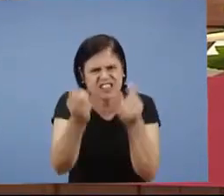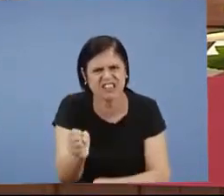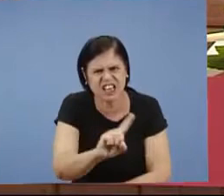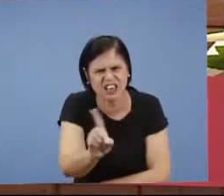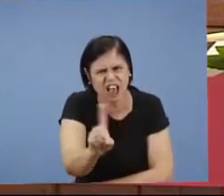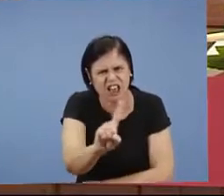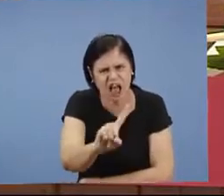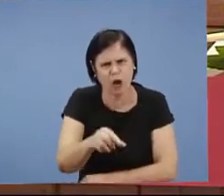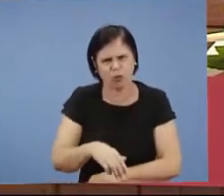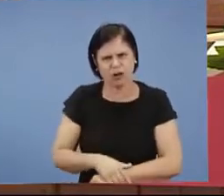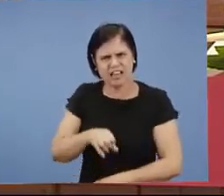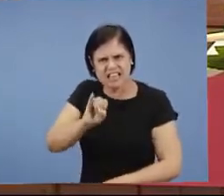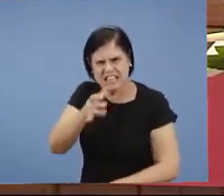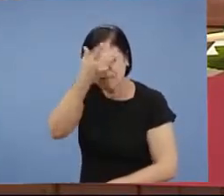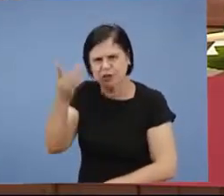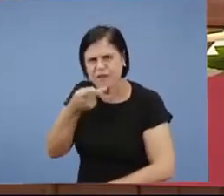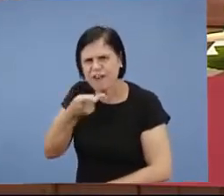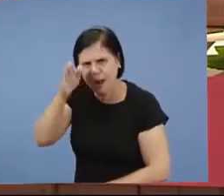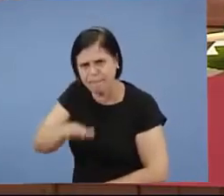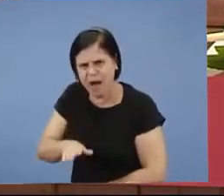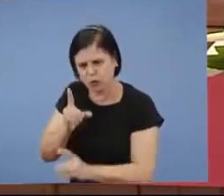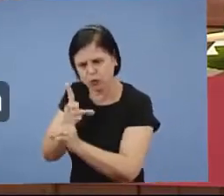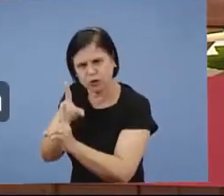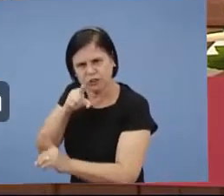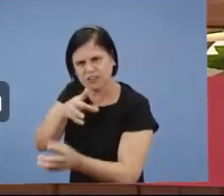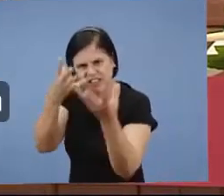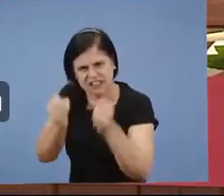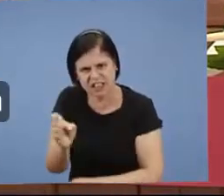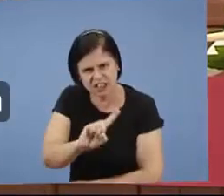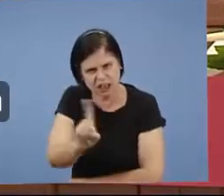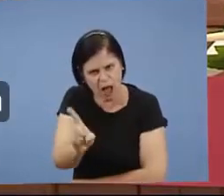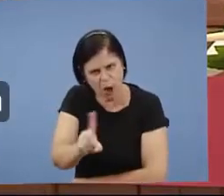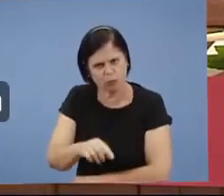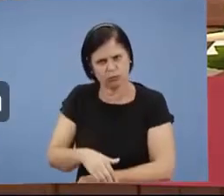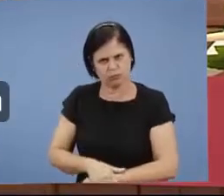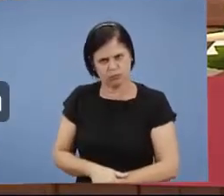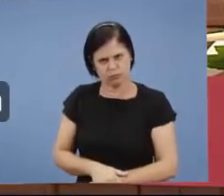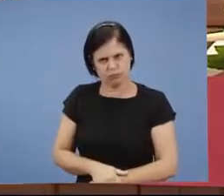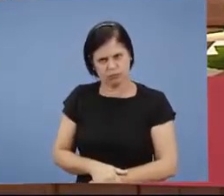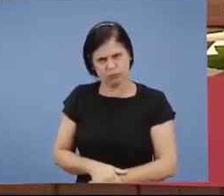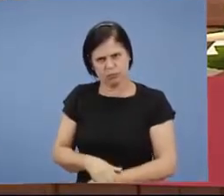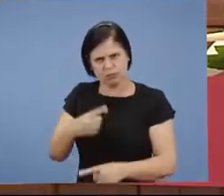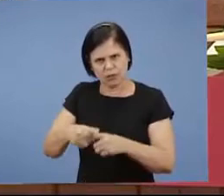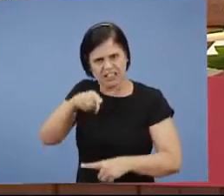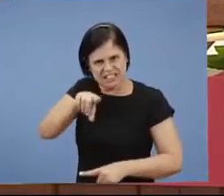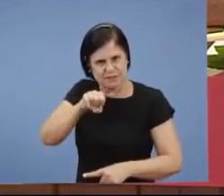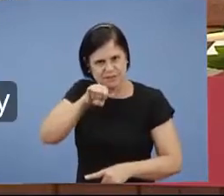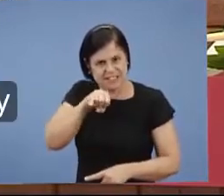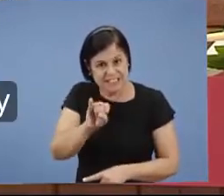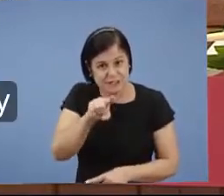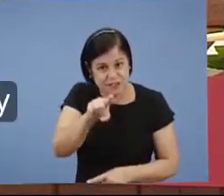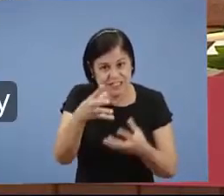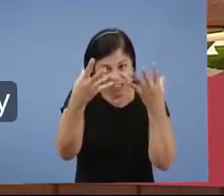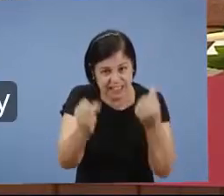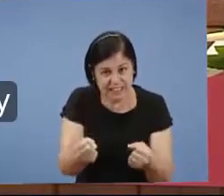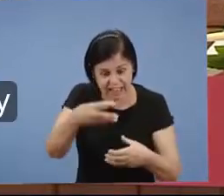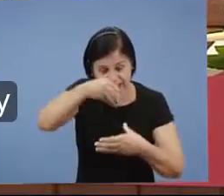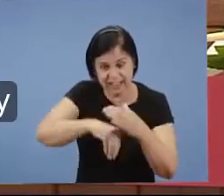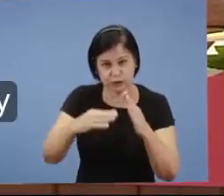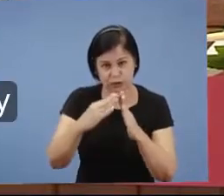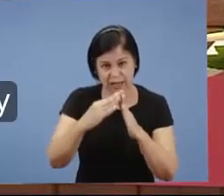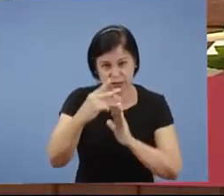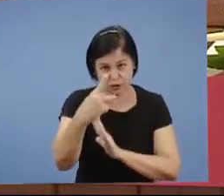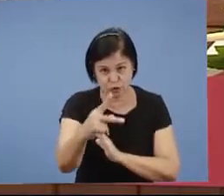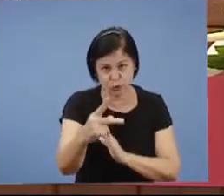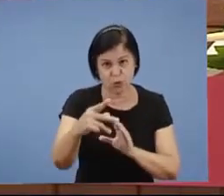quem ele levanta contra a doutrina daqui para fora. Façam isso, porque senão ele vai deixar uma opressão na sua casa. Nós ontem recebemos um grupo